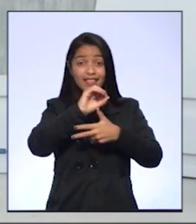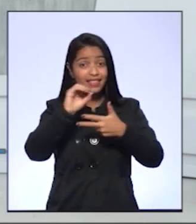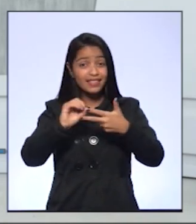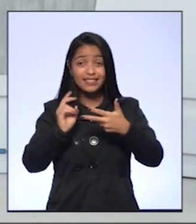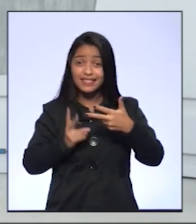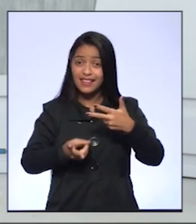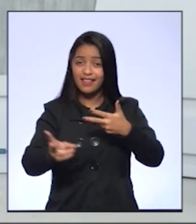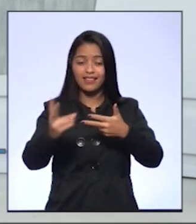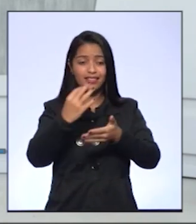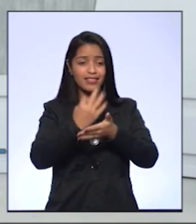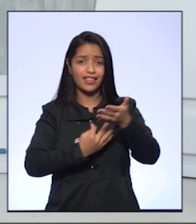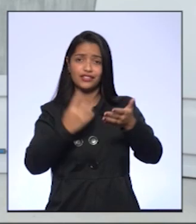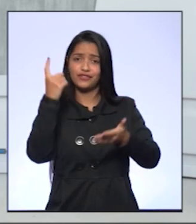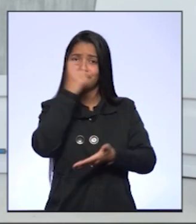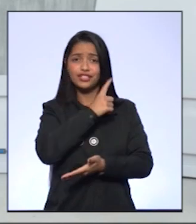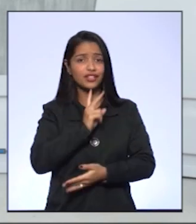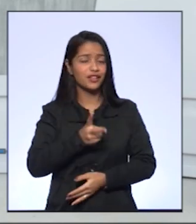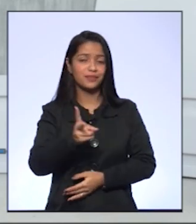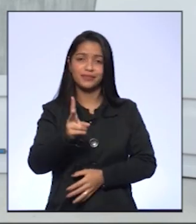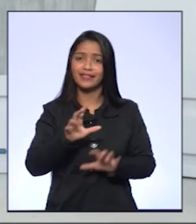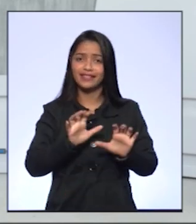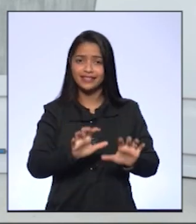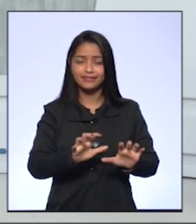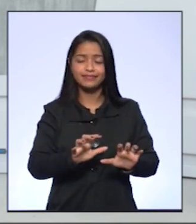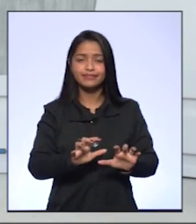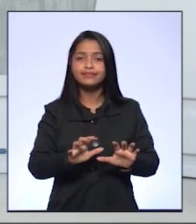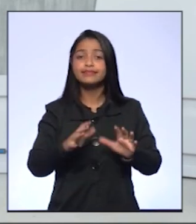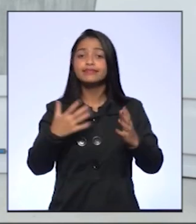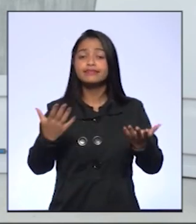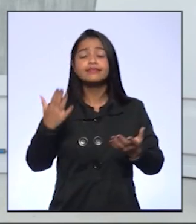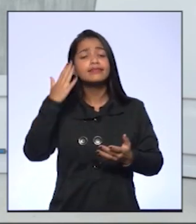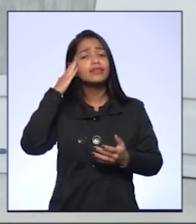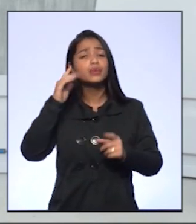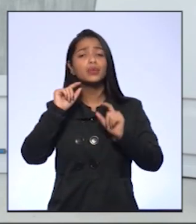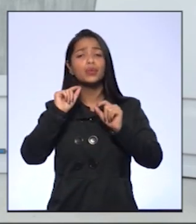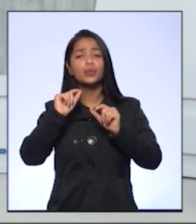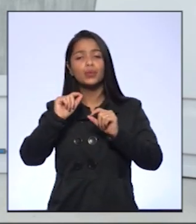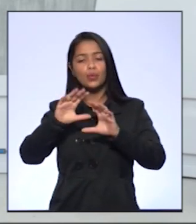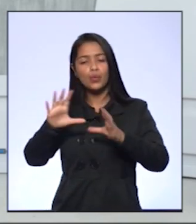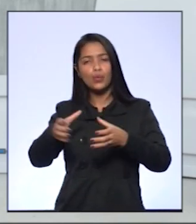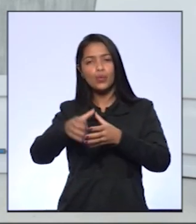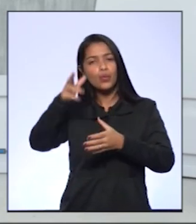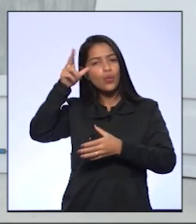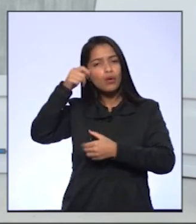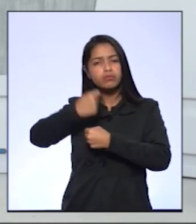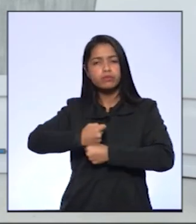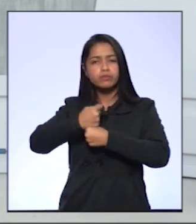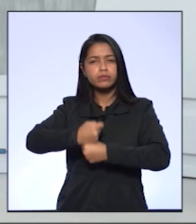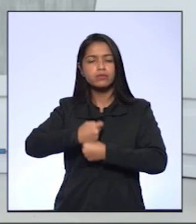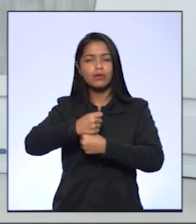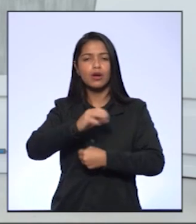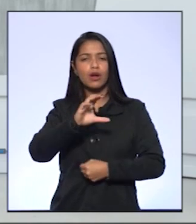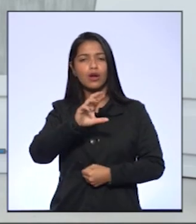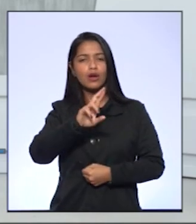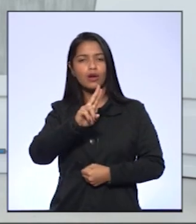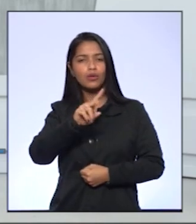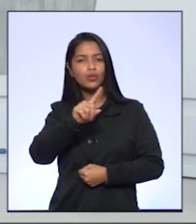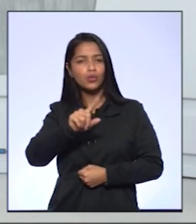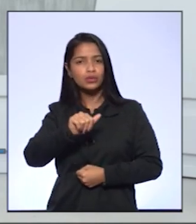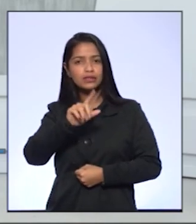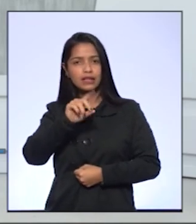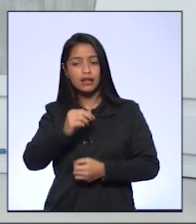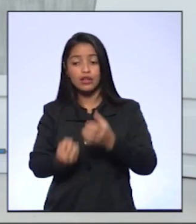difícil. Então, você tem que entender que os cavaleiros cruzados, eles estavam fazendo hospital e trabalhando com a caridade. E eles estavam